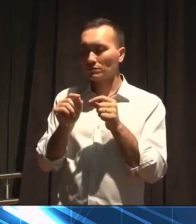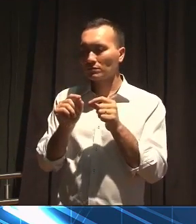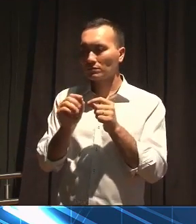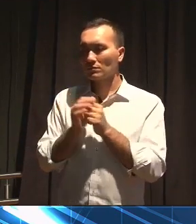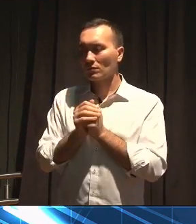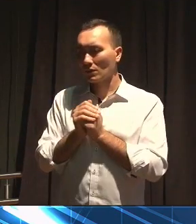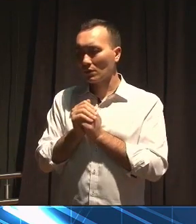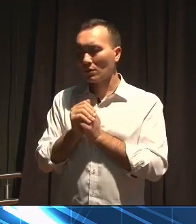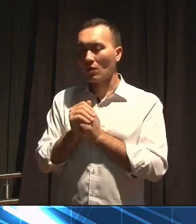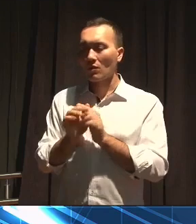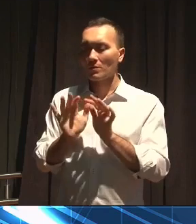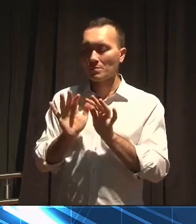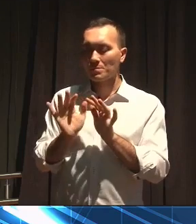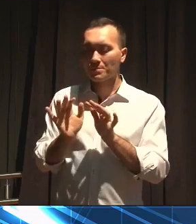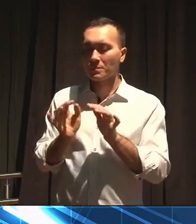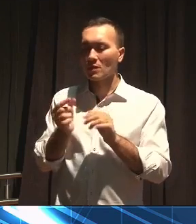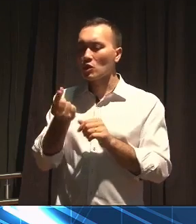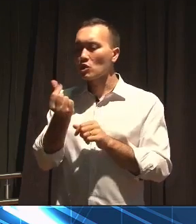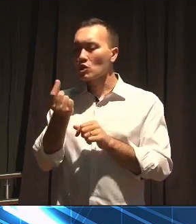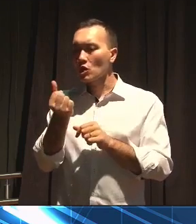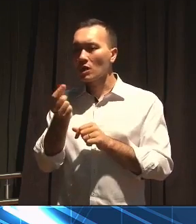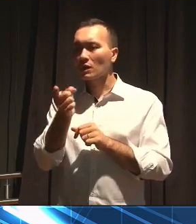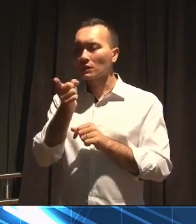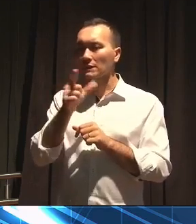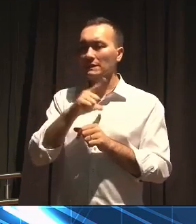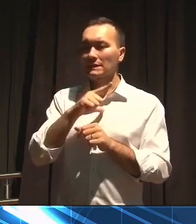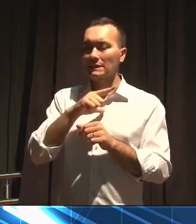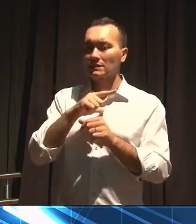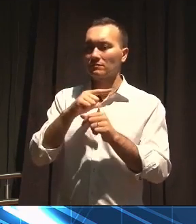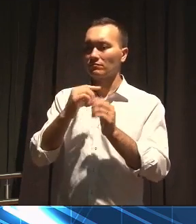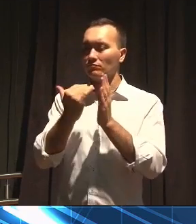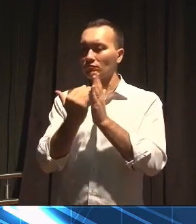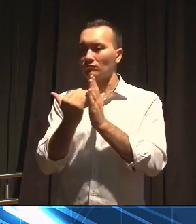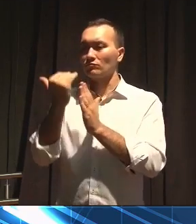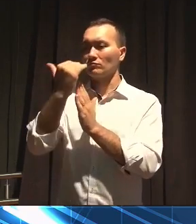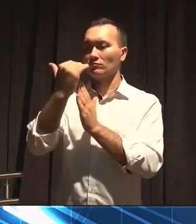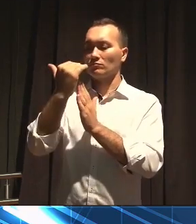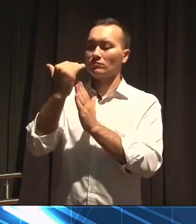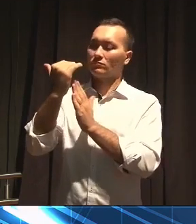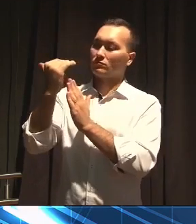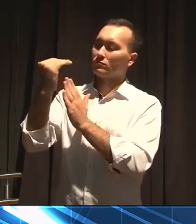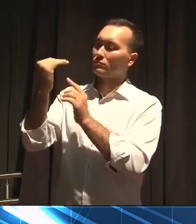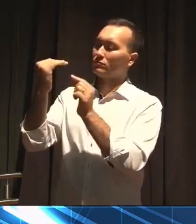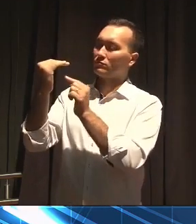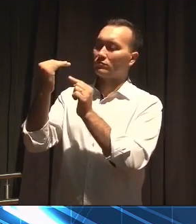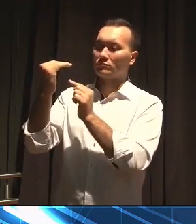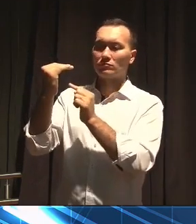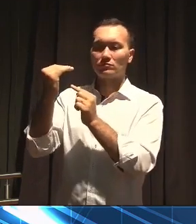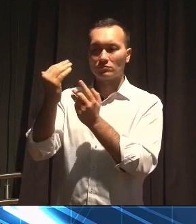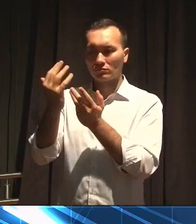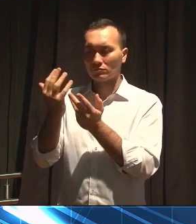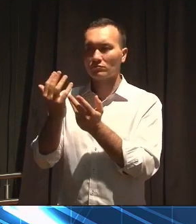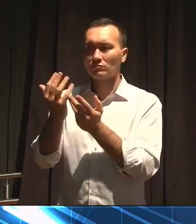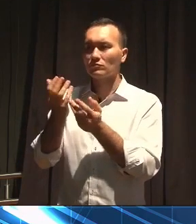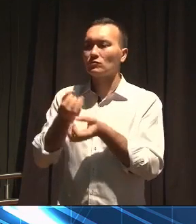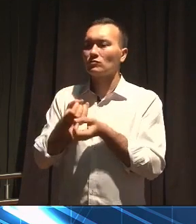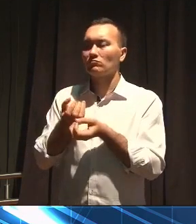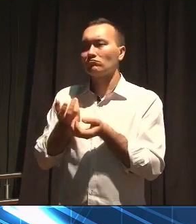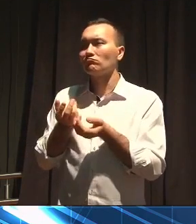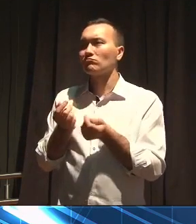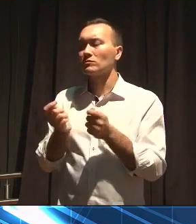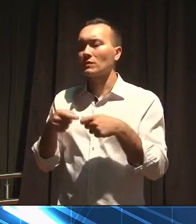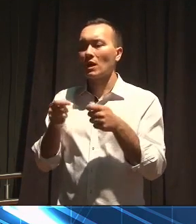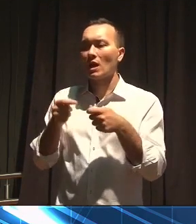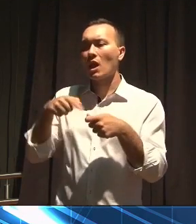nós poderíamos tirar de bate-pronto, tá? Então a gente começou a olhar, principalmente, de novo, aquela parte de recursos